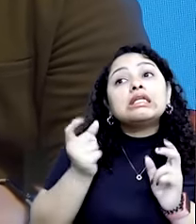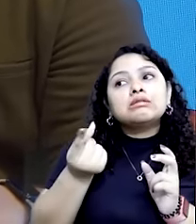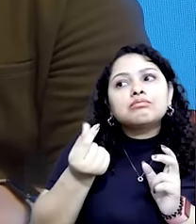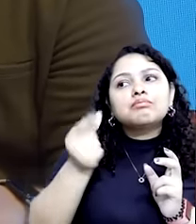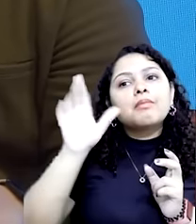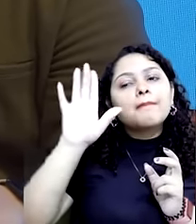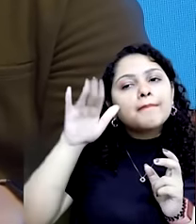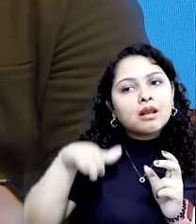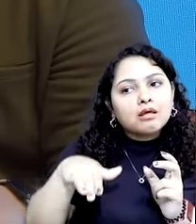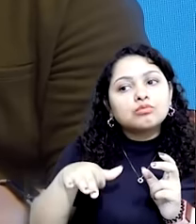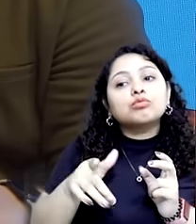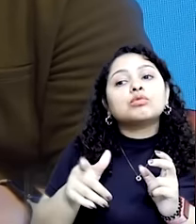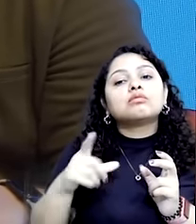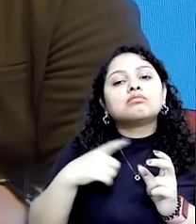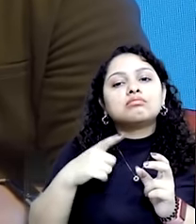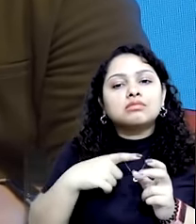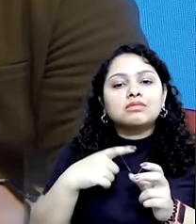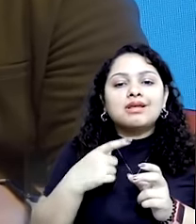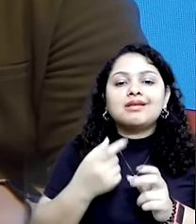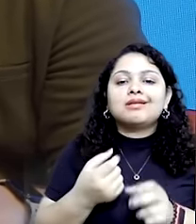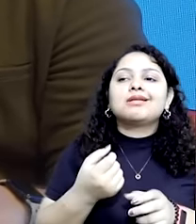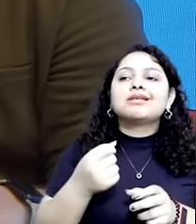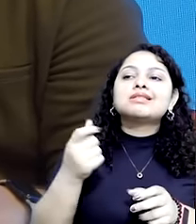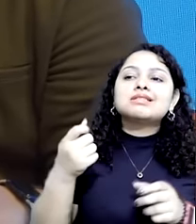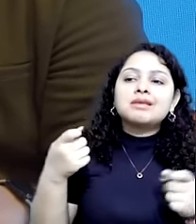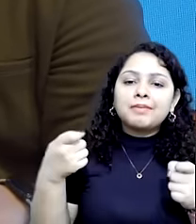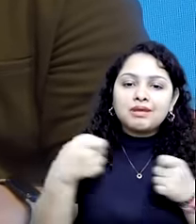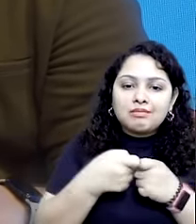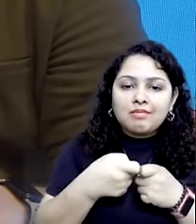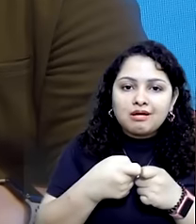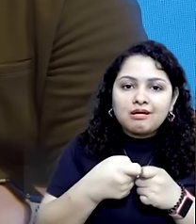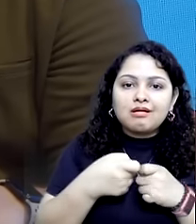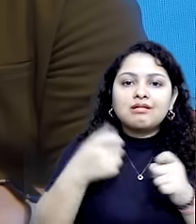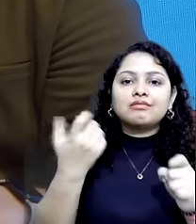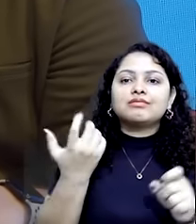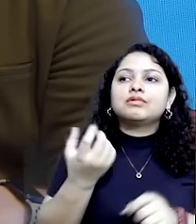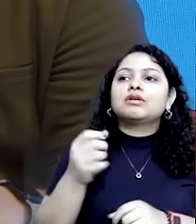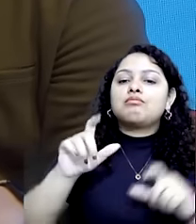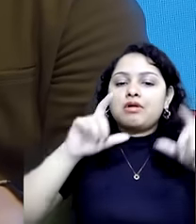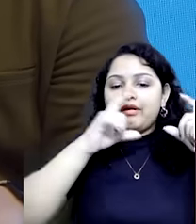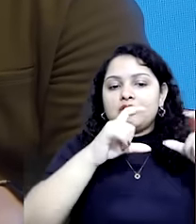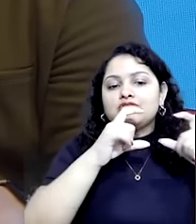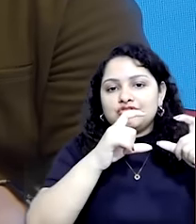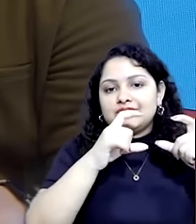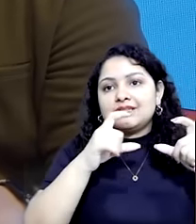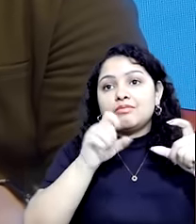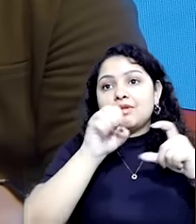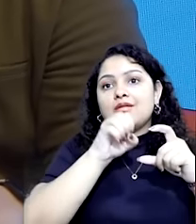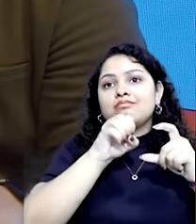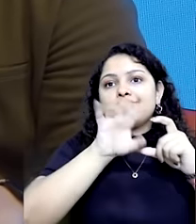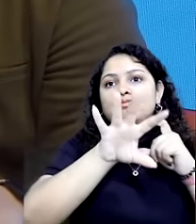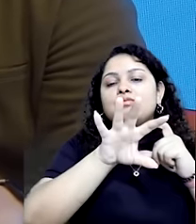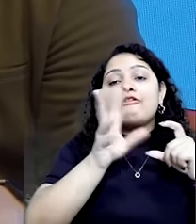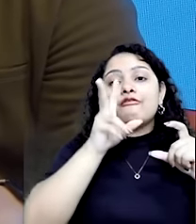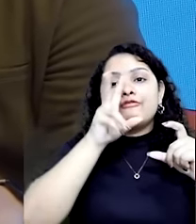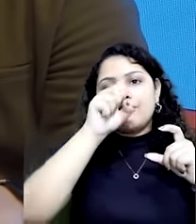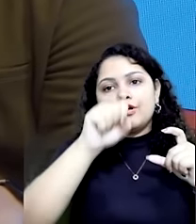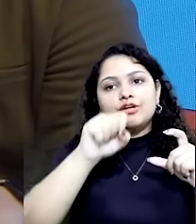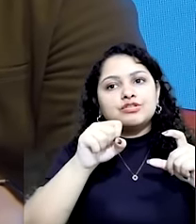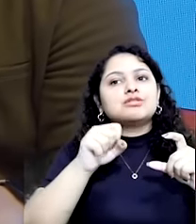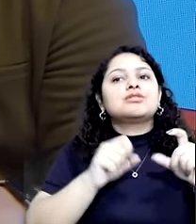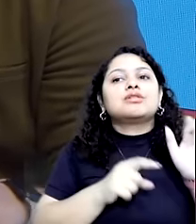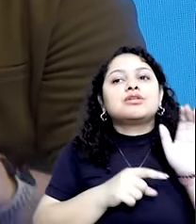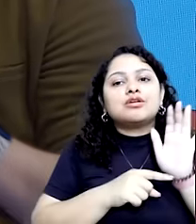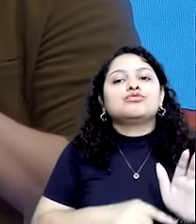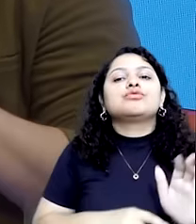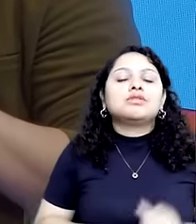veis que você ela já vem com ímã para você prender nos lugares são caixinhas que que tem uma luminosidade altíssima que facilita muito